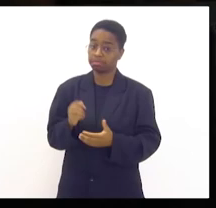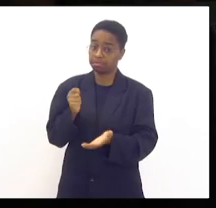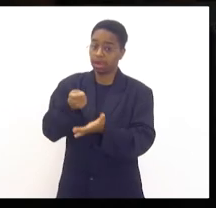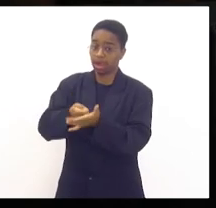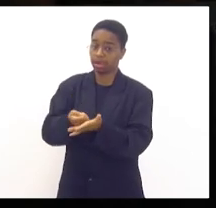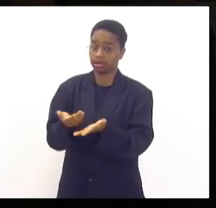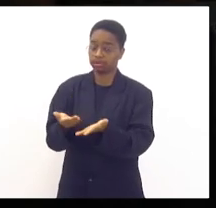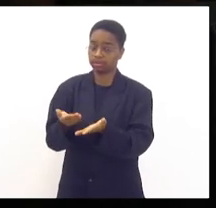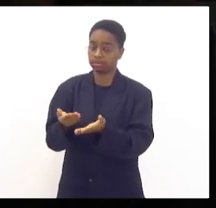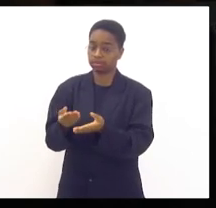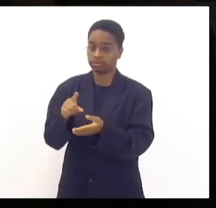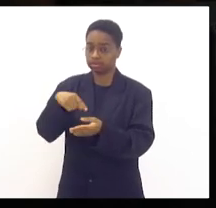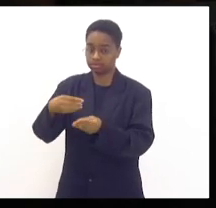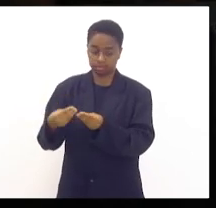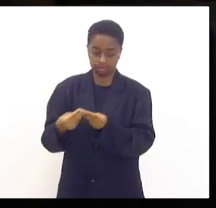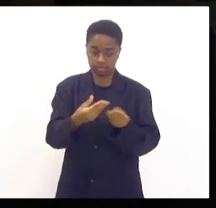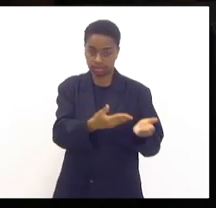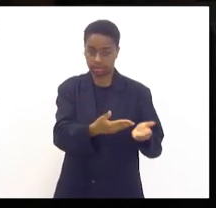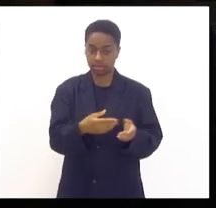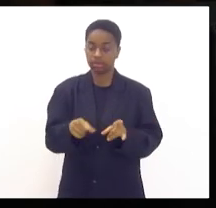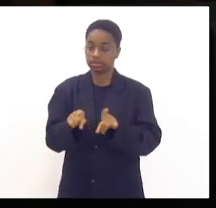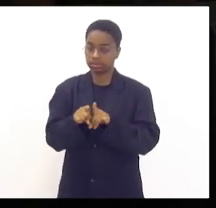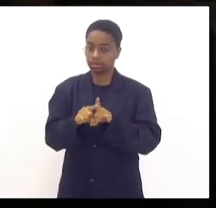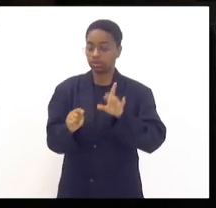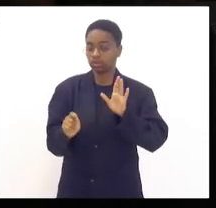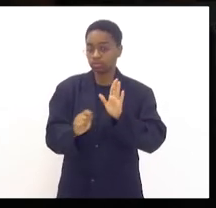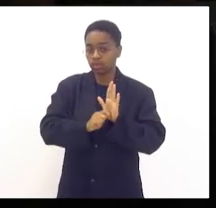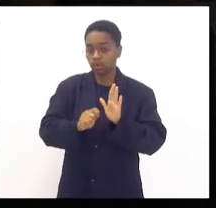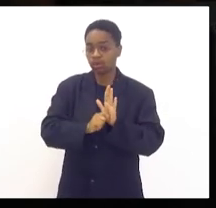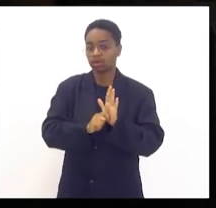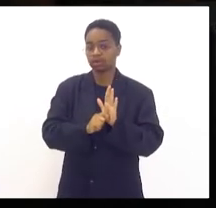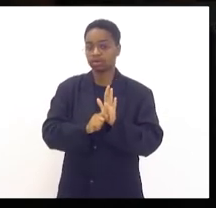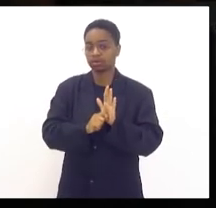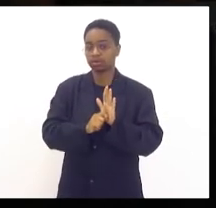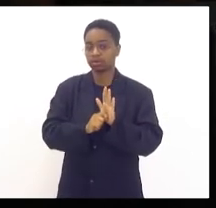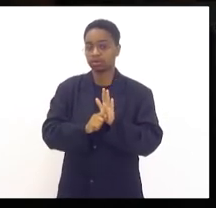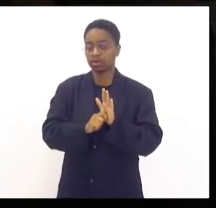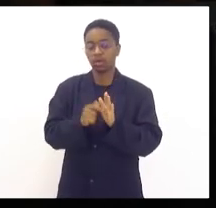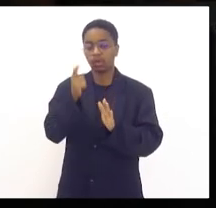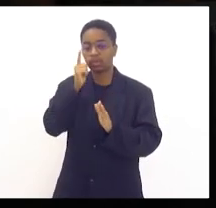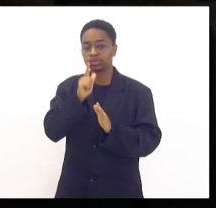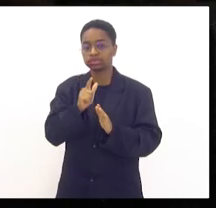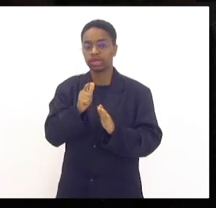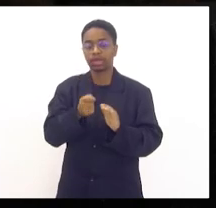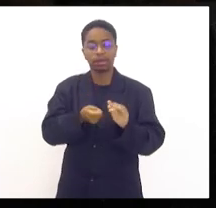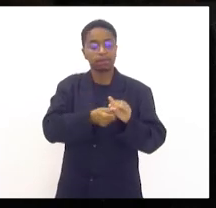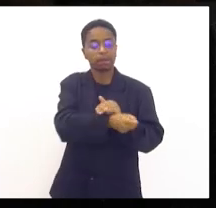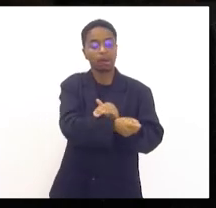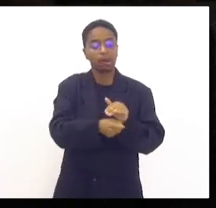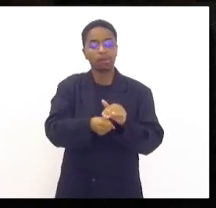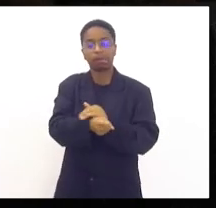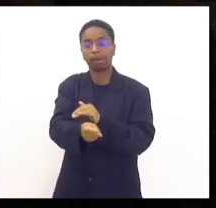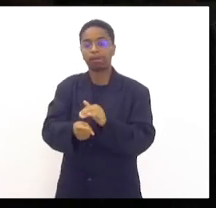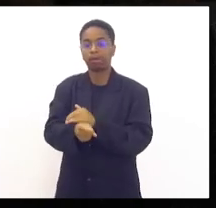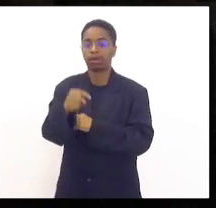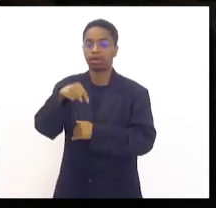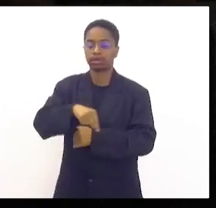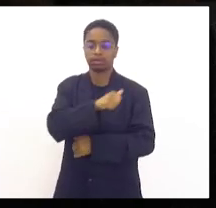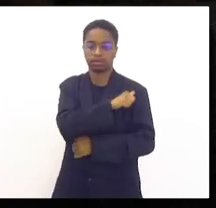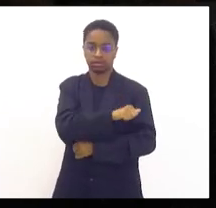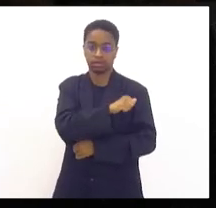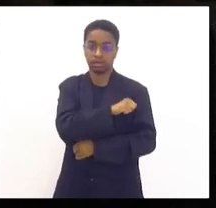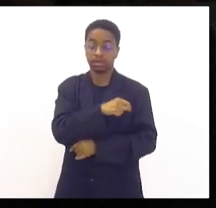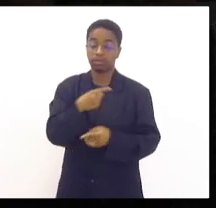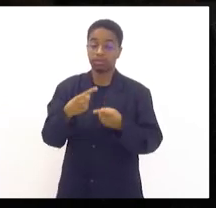isso. As drogas, que também entram no nosso Estado, porque o nosso Estado, do ponto de vista da droga,